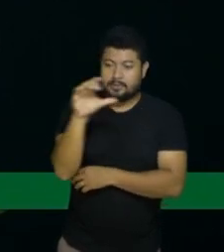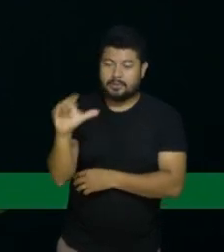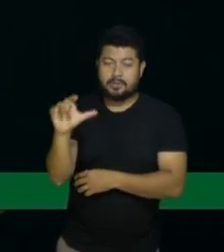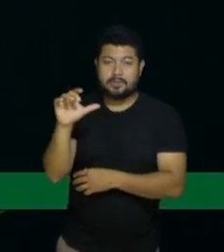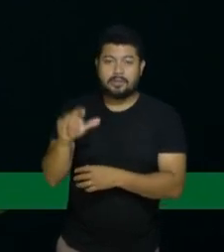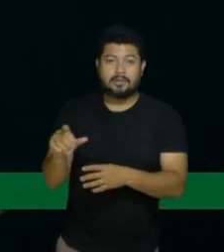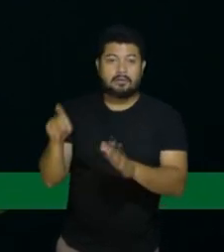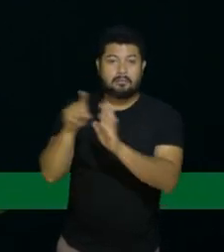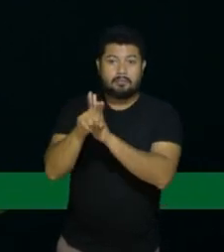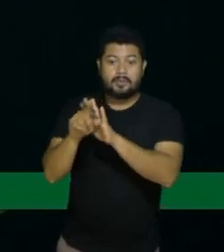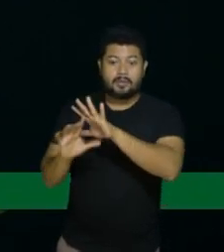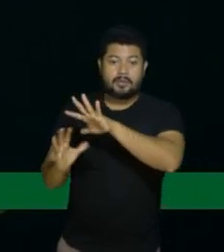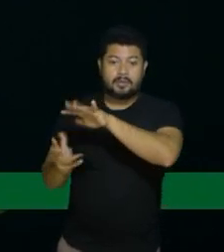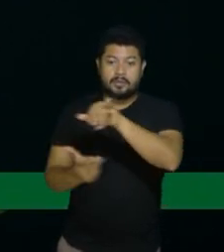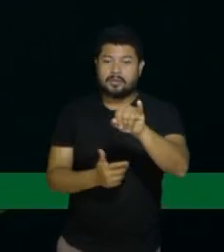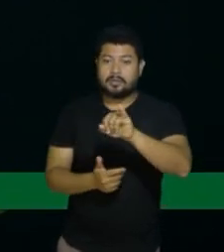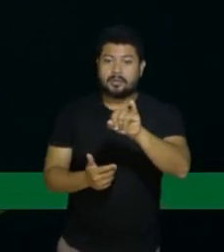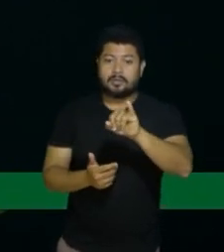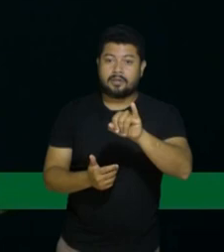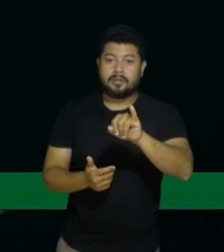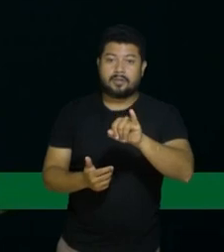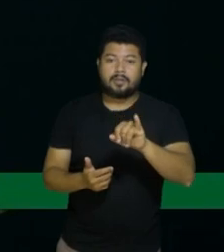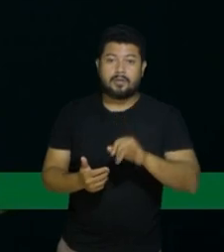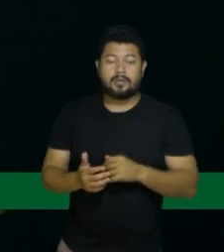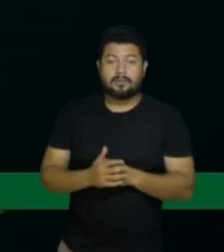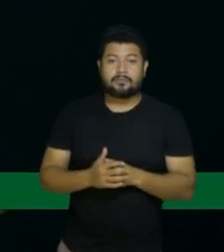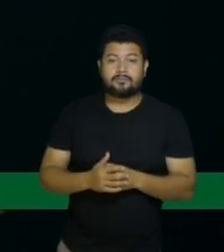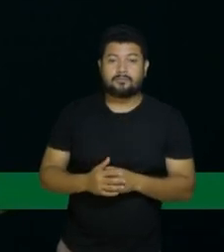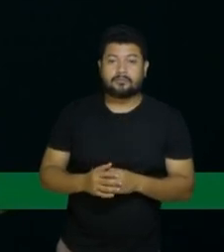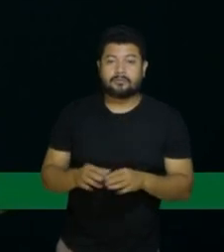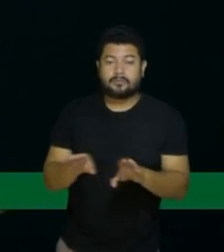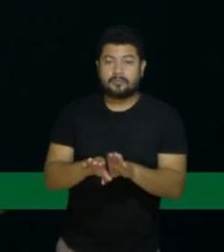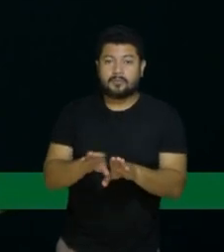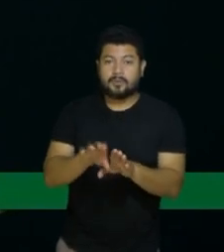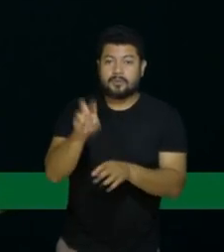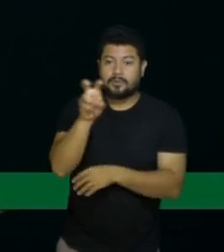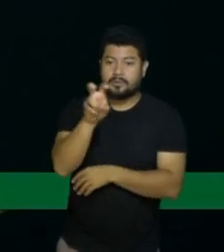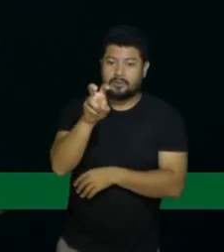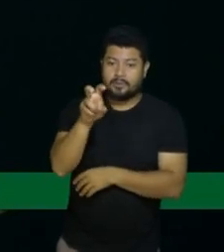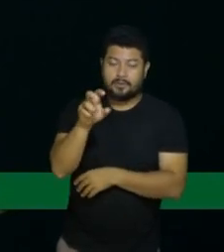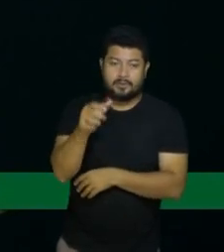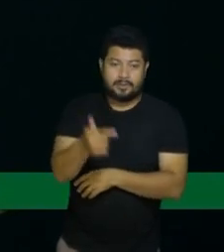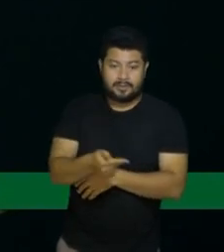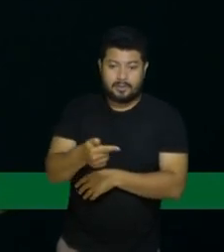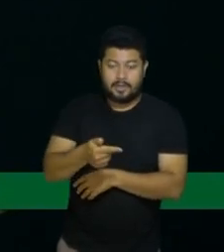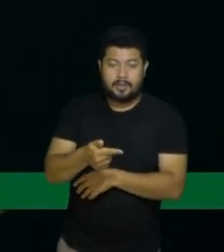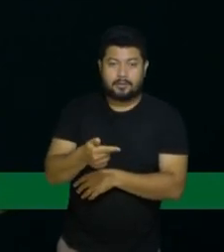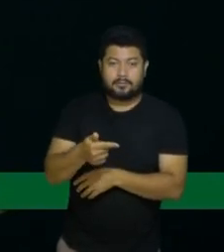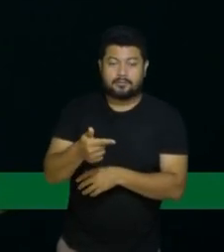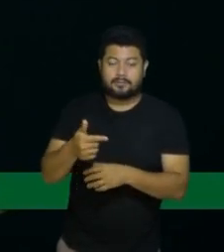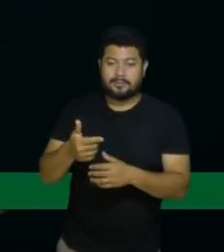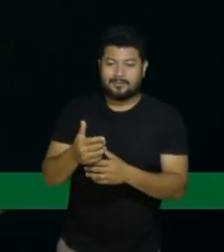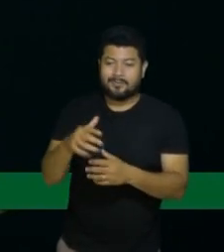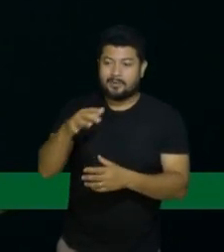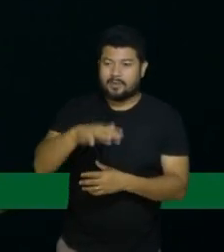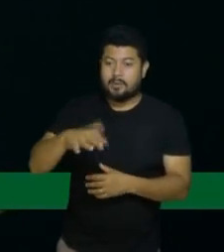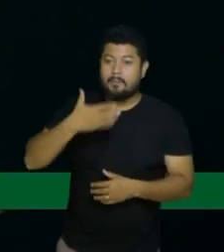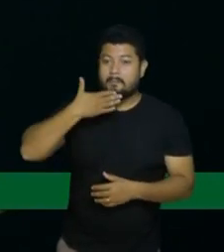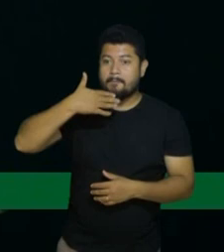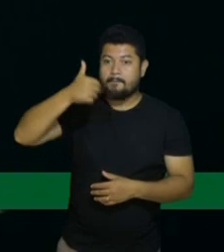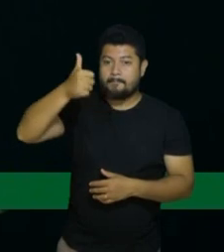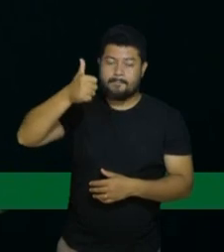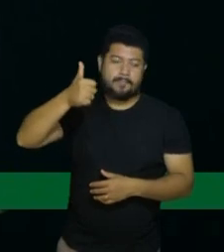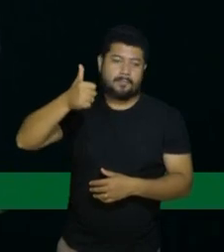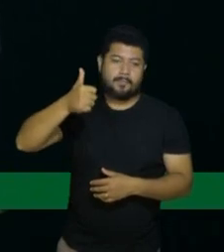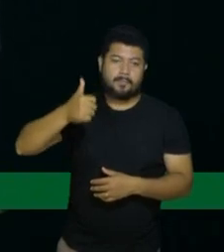nos classificou como 57º eh colocado do Brasil temos Várias certificações